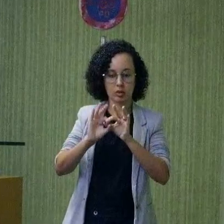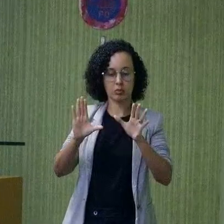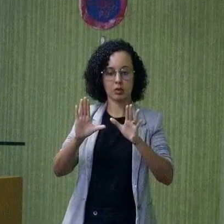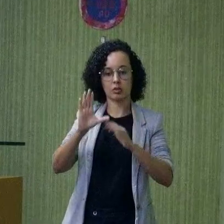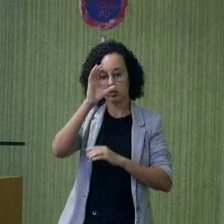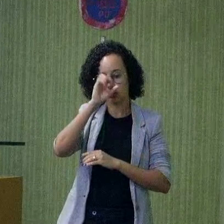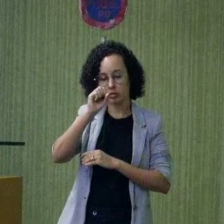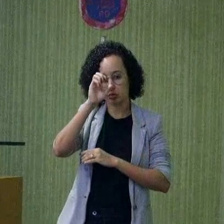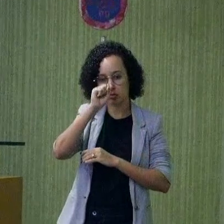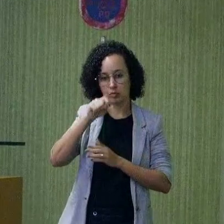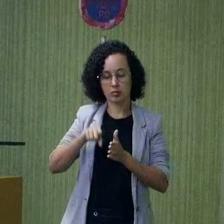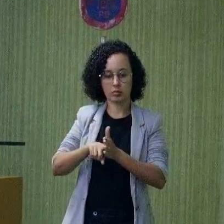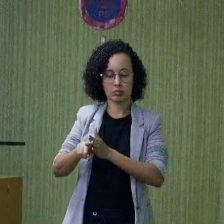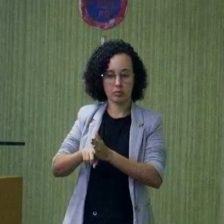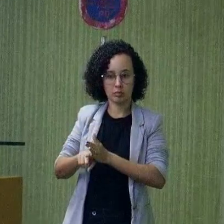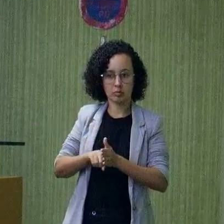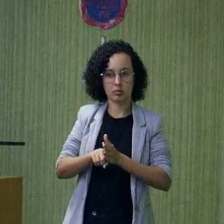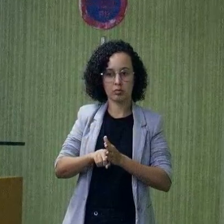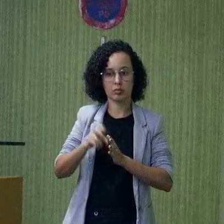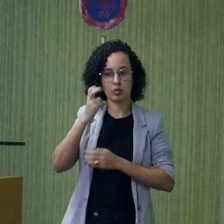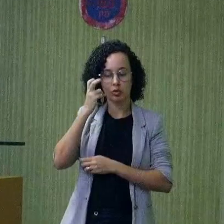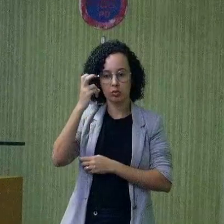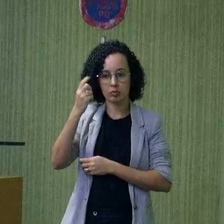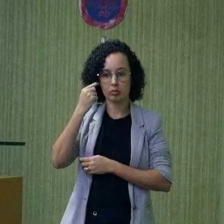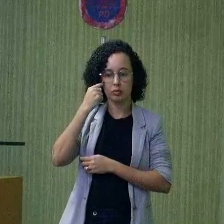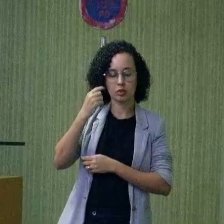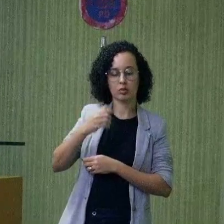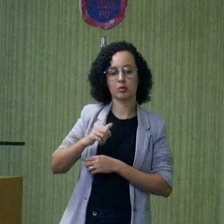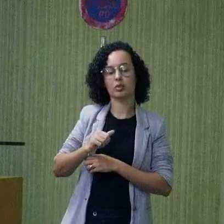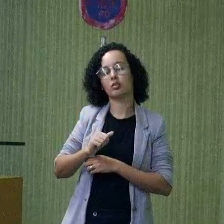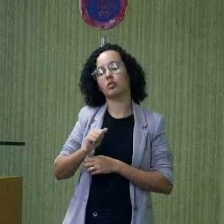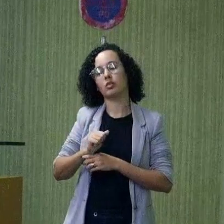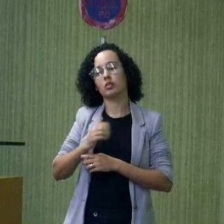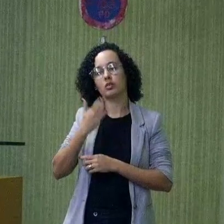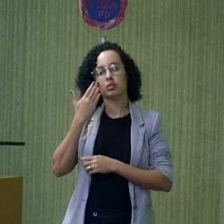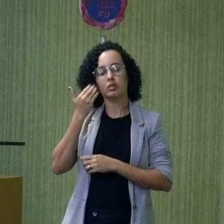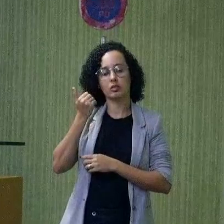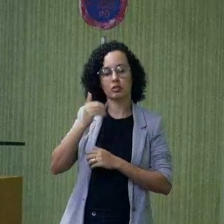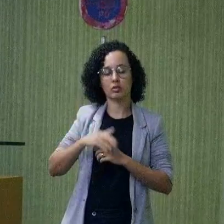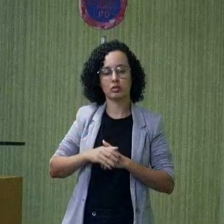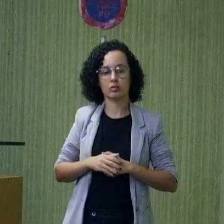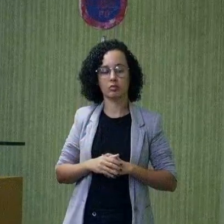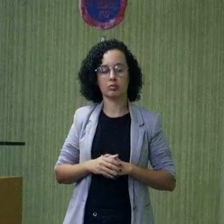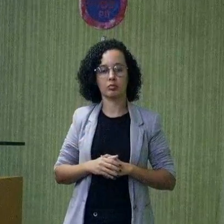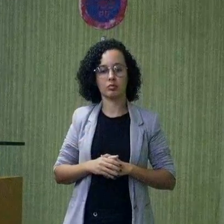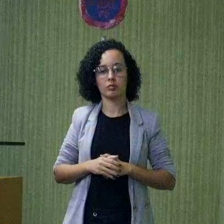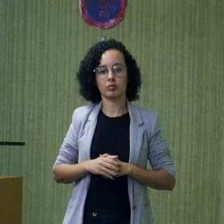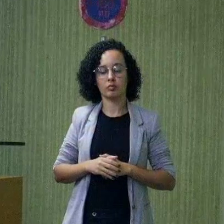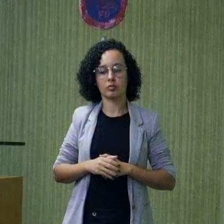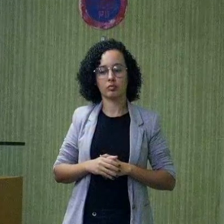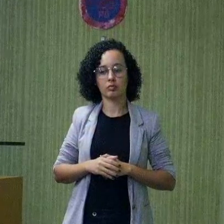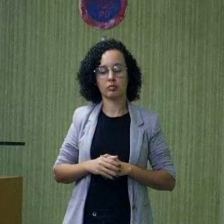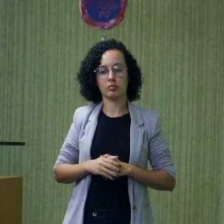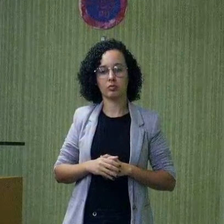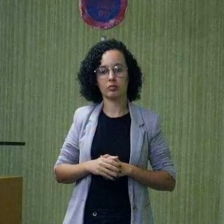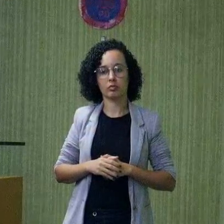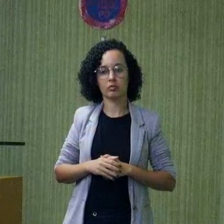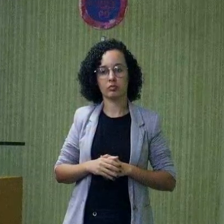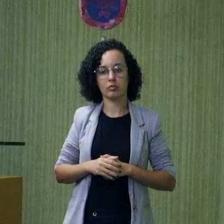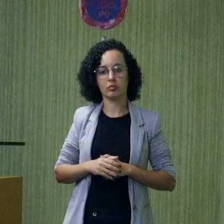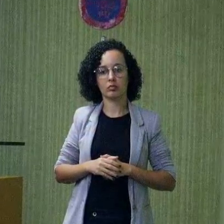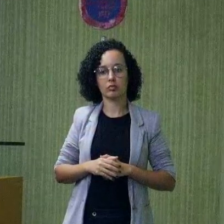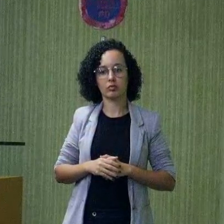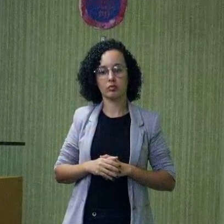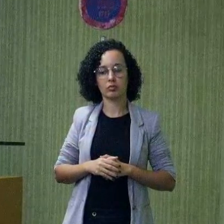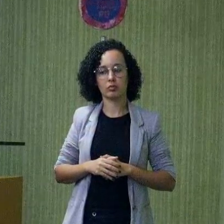pesquisar e divulgar a cultura o pensamento arte e o saber com base no pluralismo de ideias e de concepções Isso é uma o